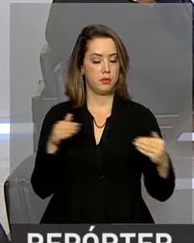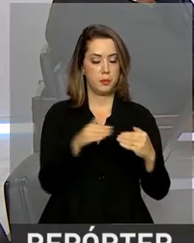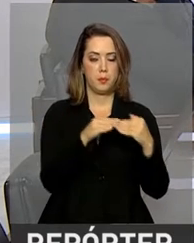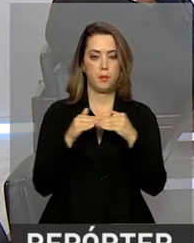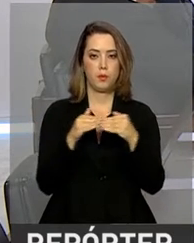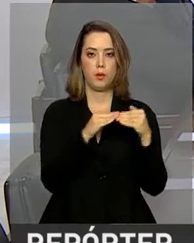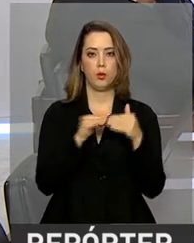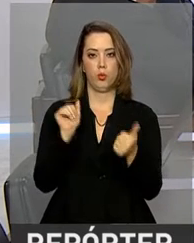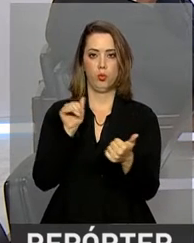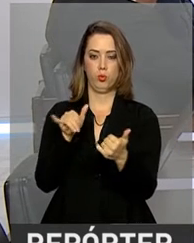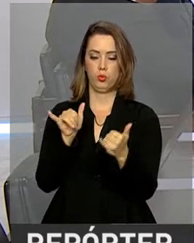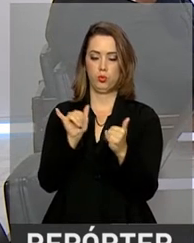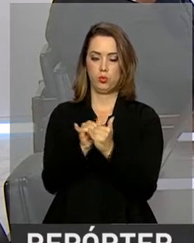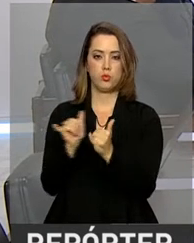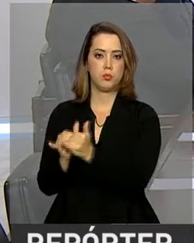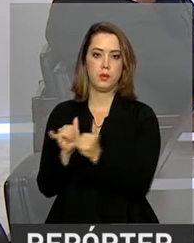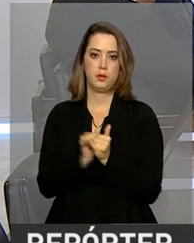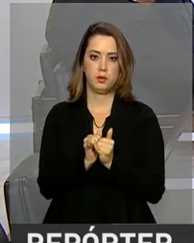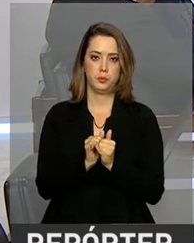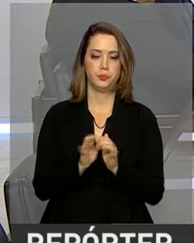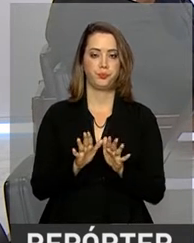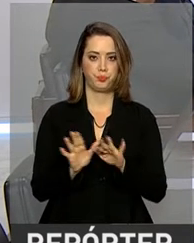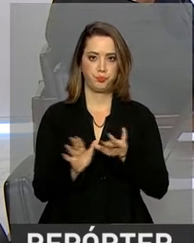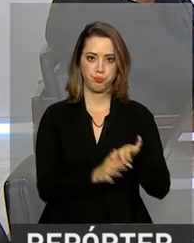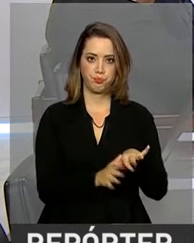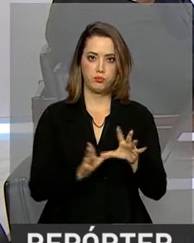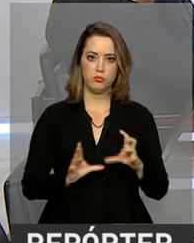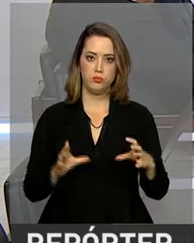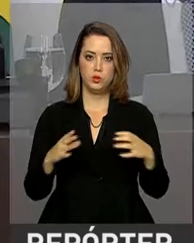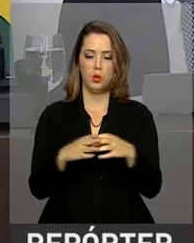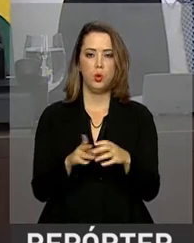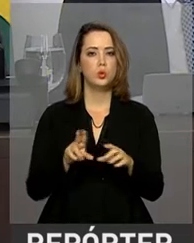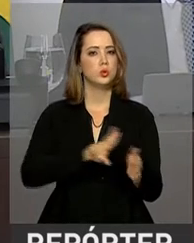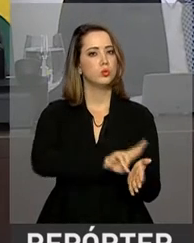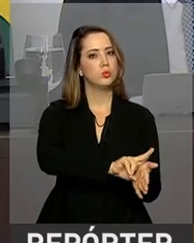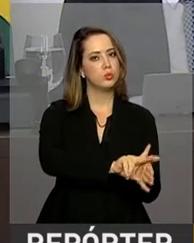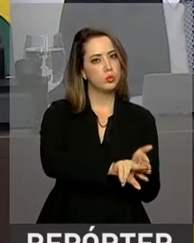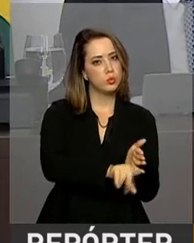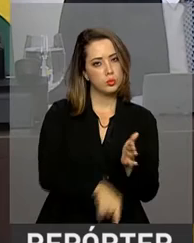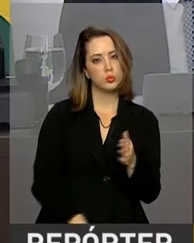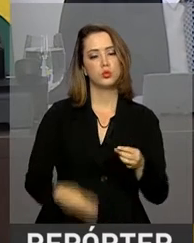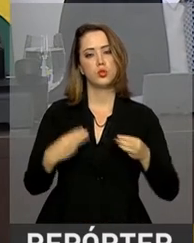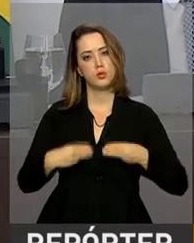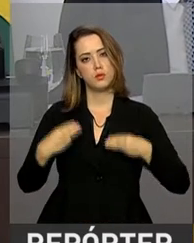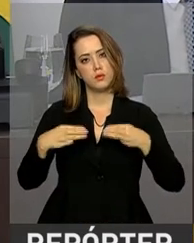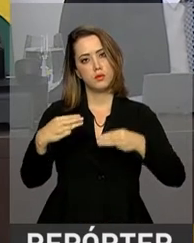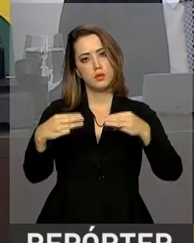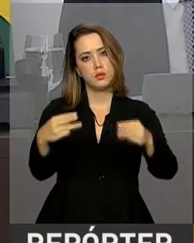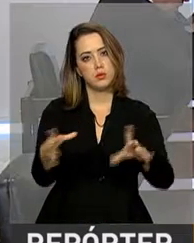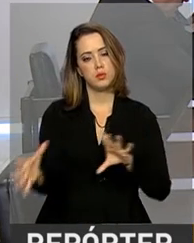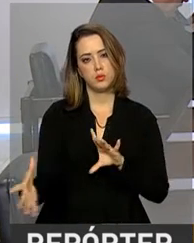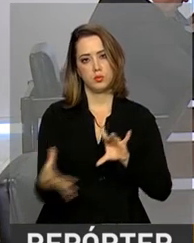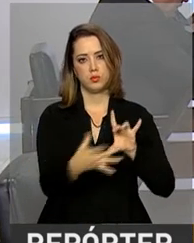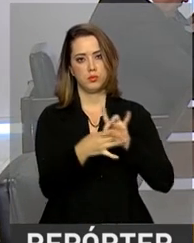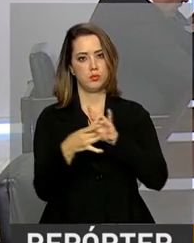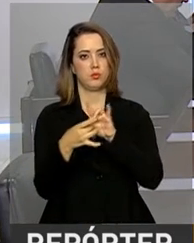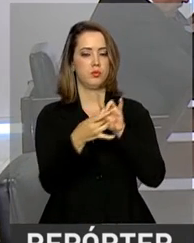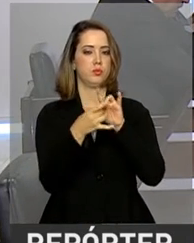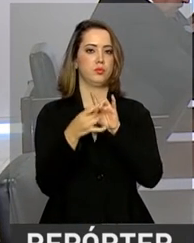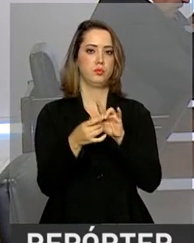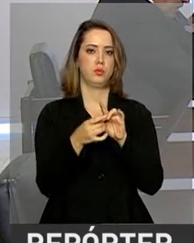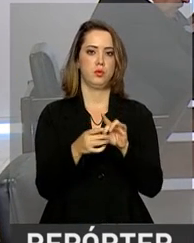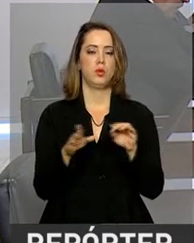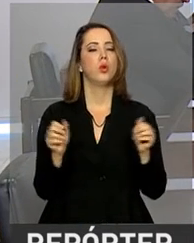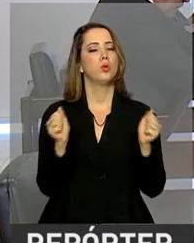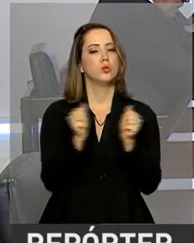núcleo institucional reúne os ministérios da Justiça, Defesa, Relações Exteriores, Transparência, Planejamento,